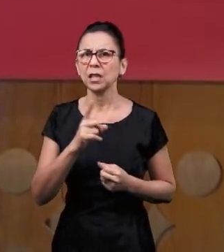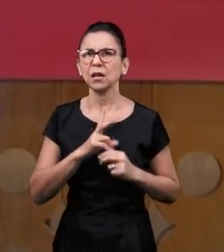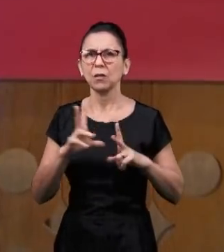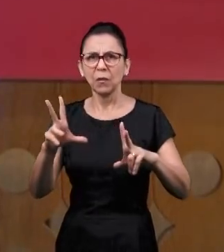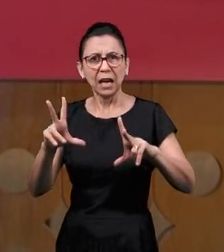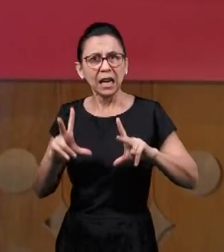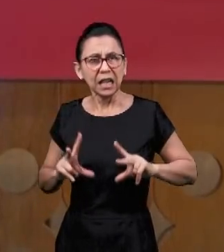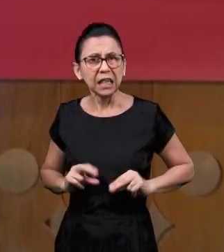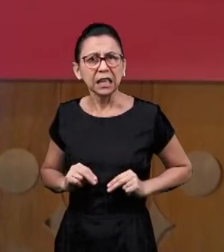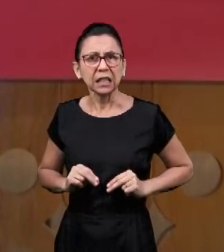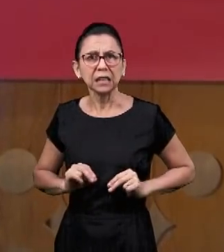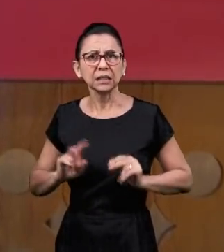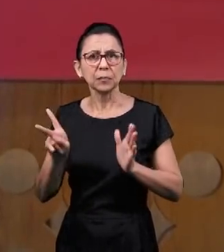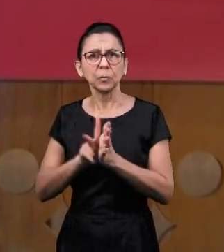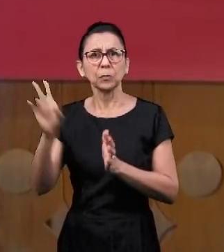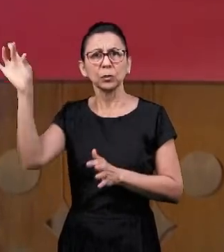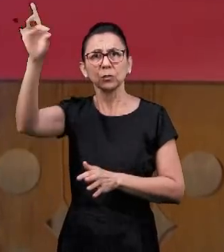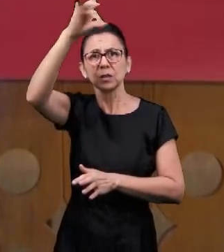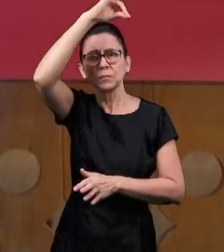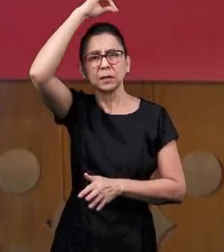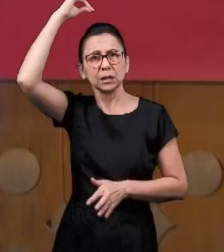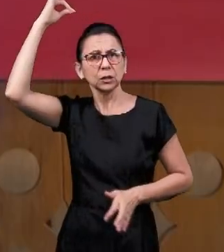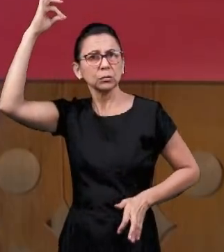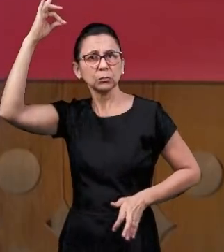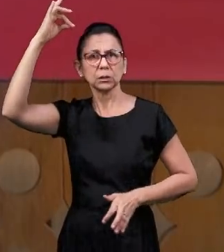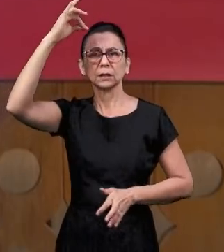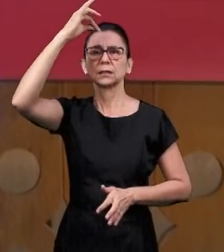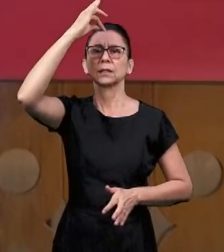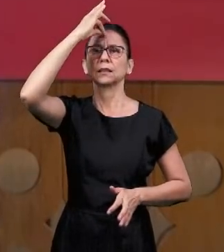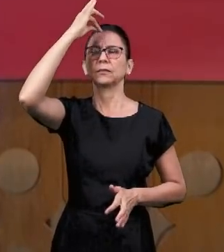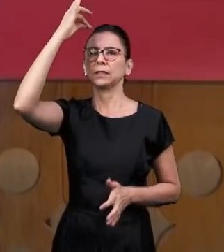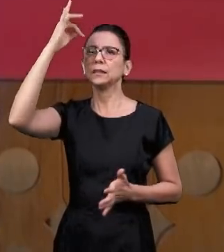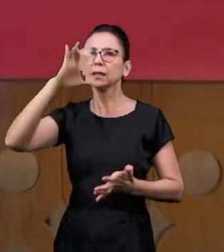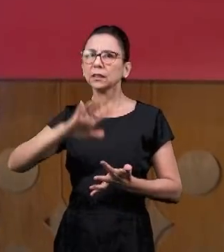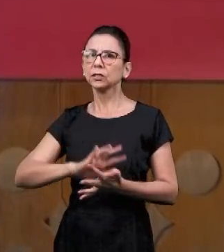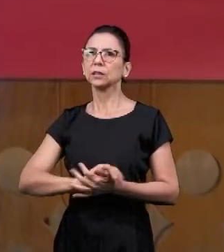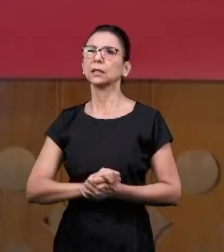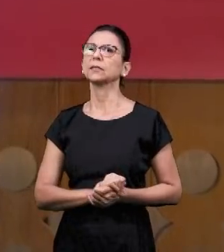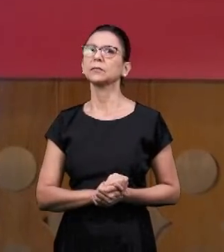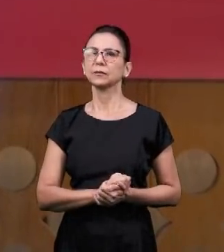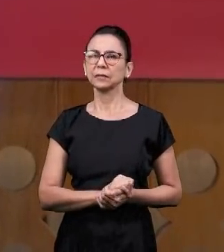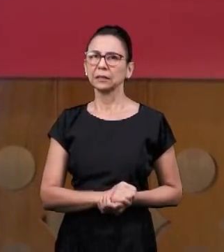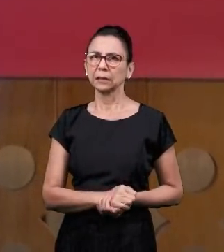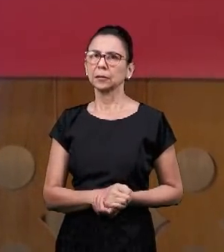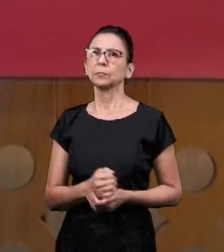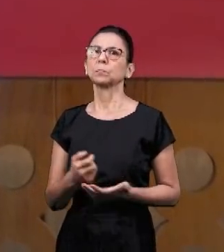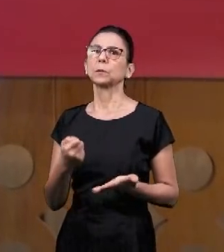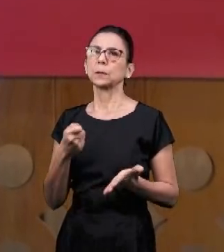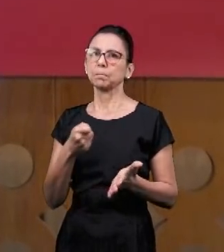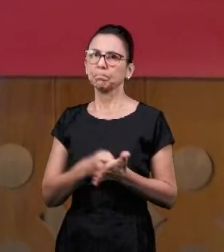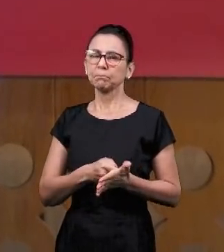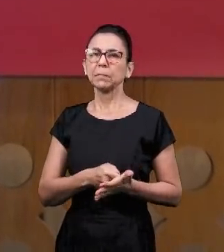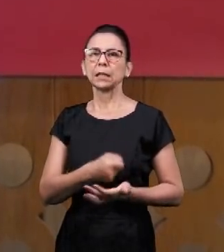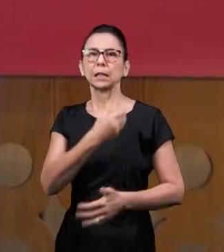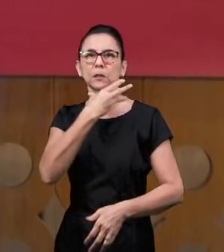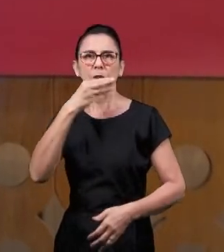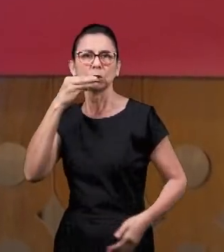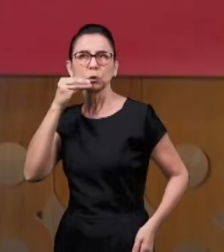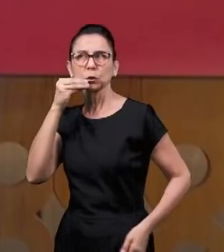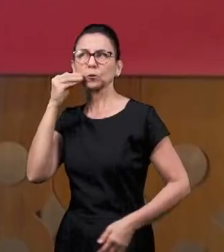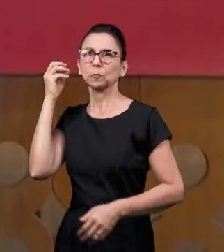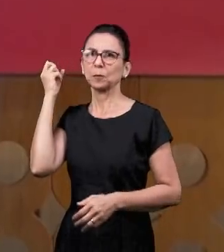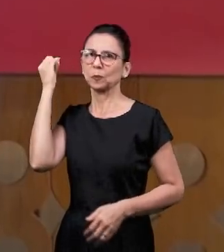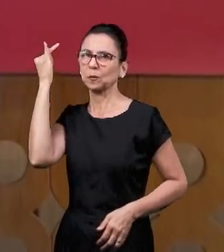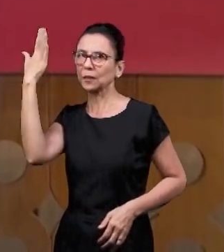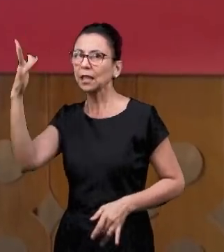que foi um preço pago por ela. Como a igreja primitiva teve uma herança, a doutrina que nasceu lá, com eles morrendo,